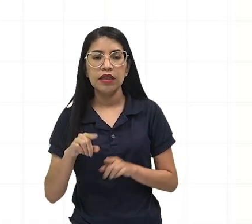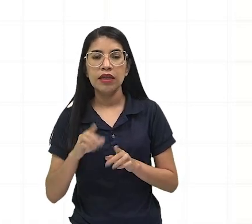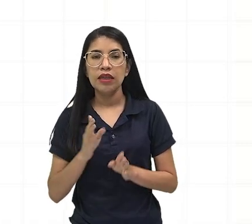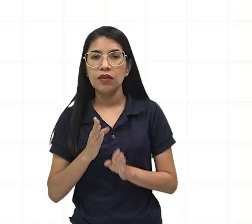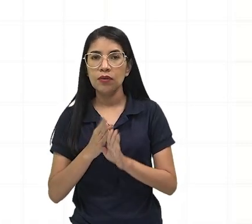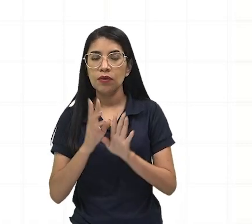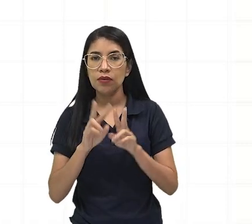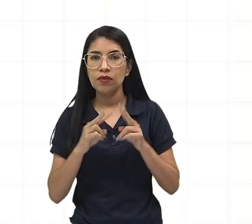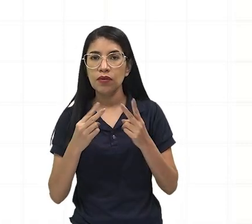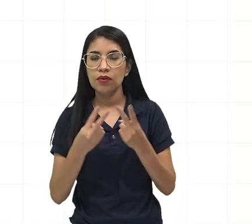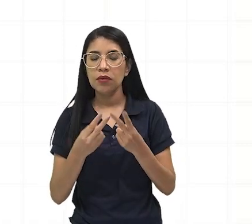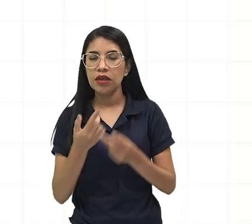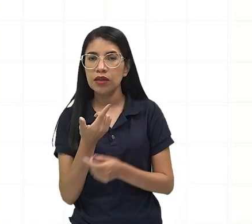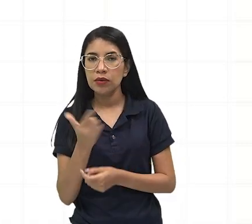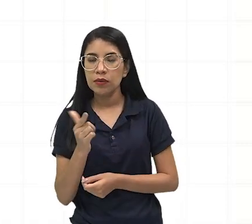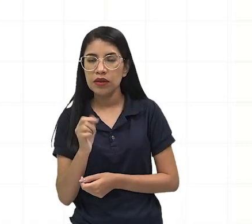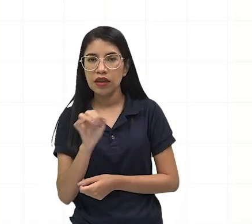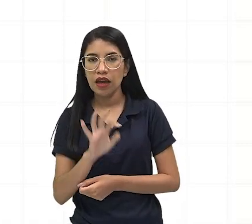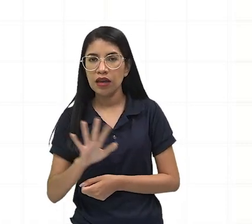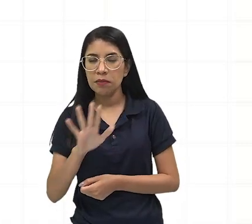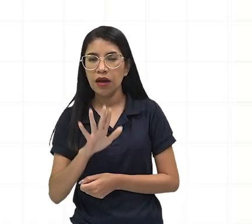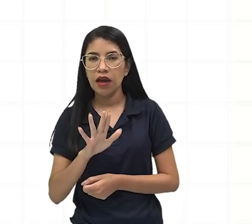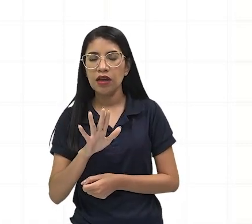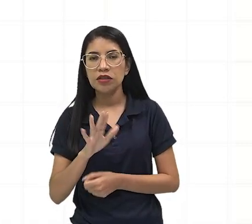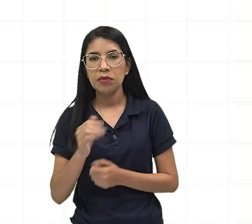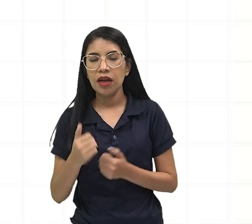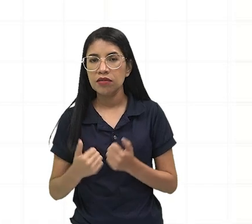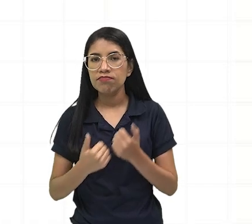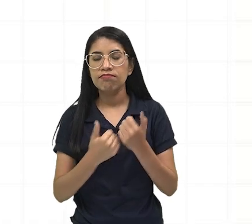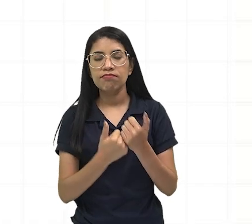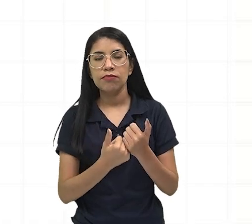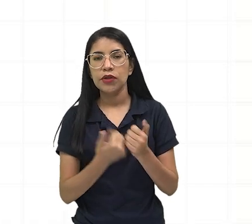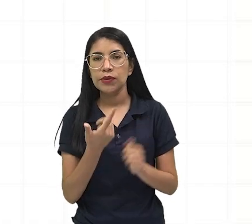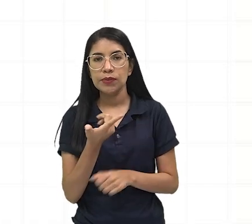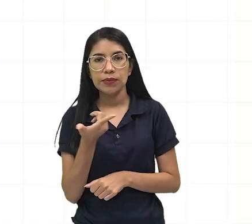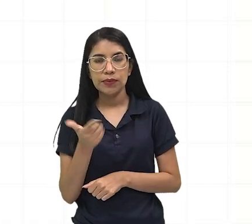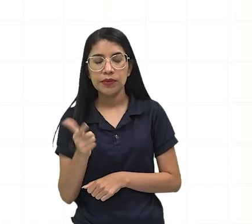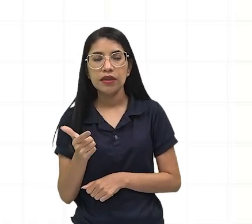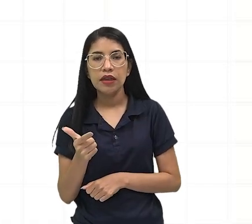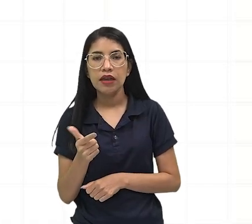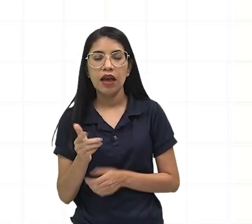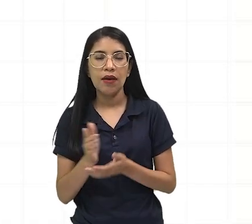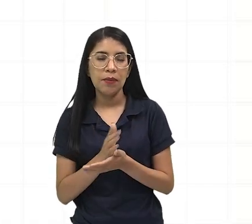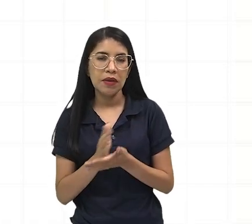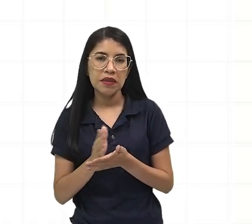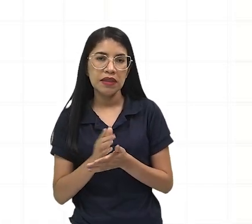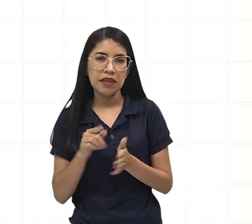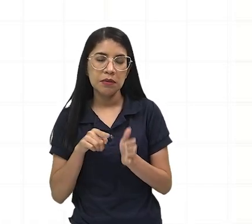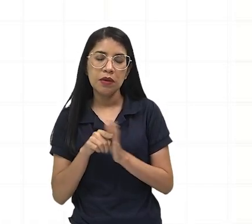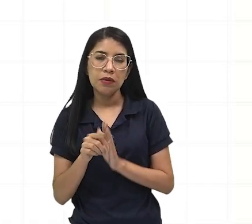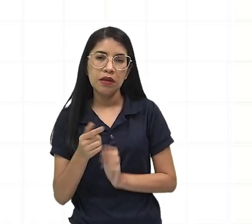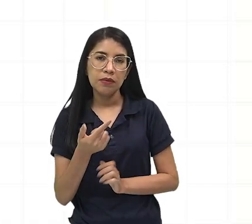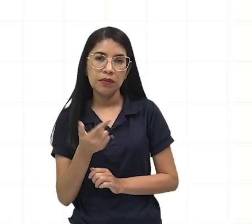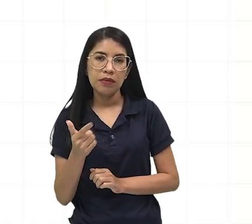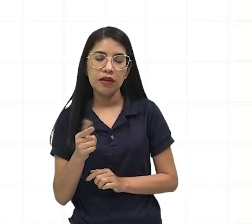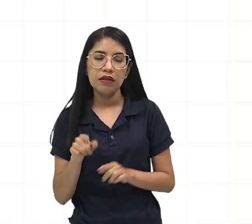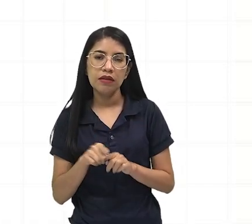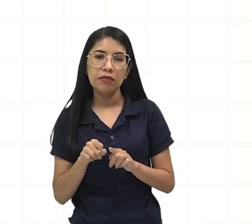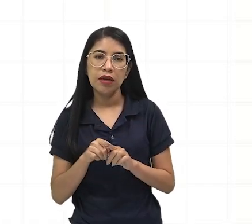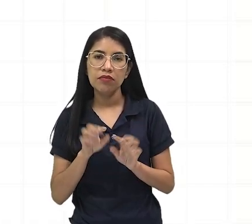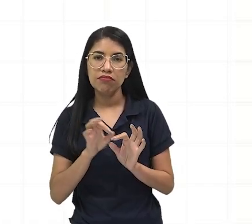né, a imagem de suporte, tá? Não, porque às vezes não vem essas